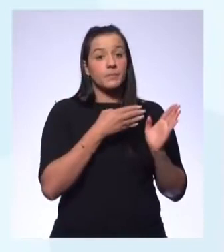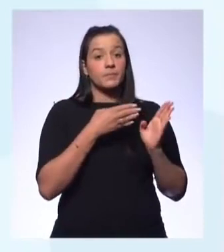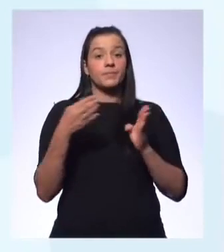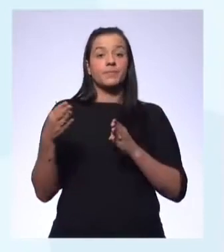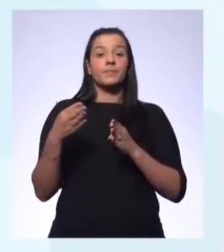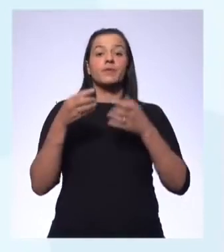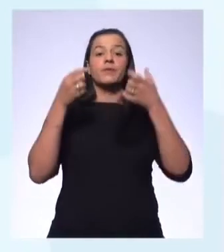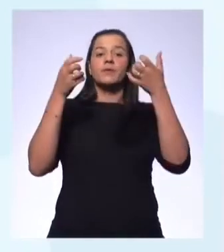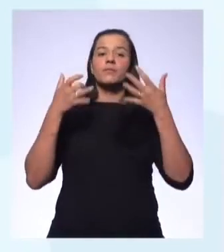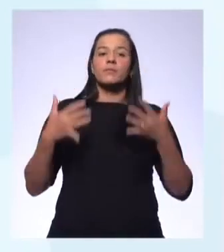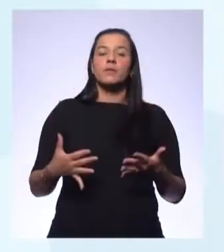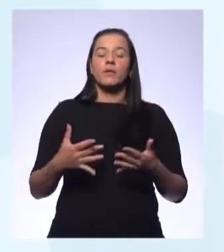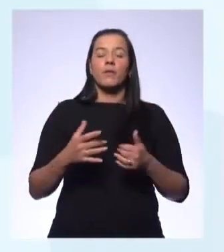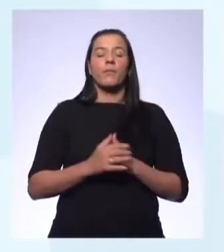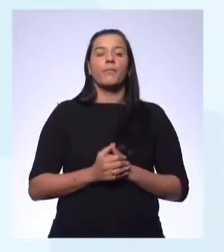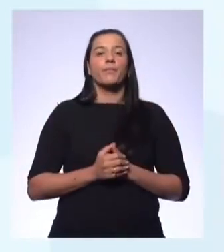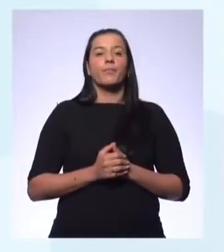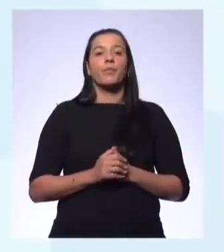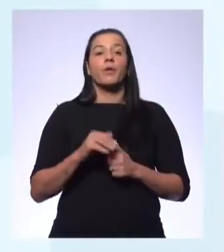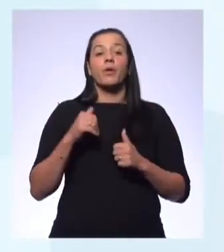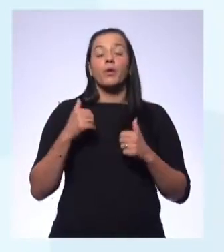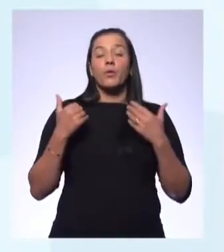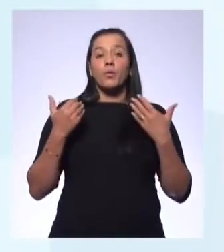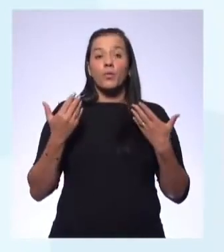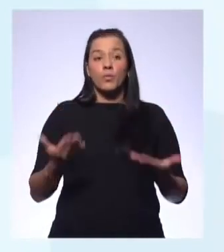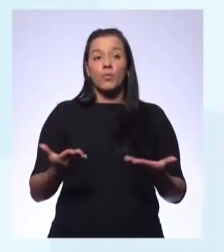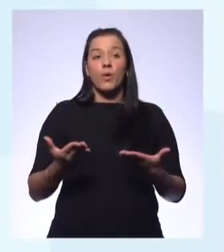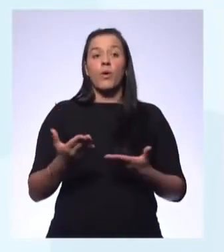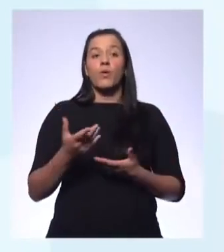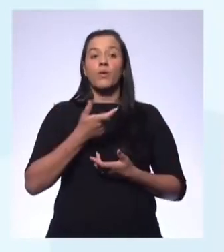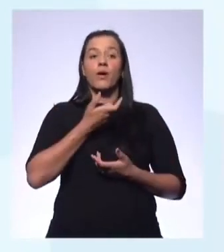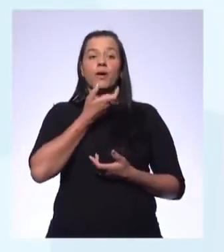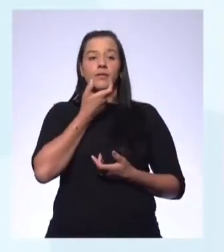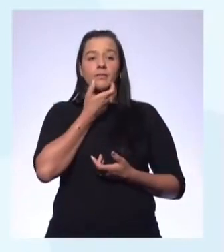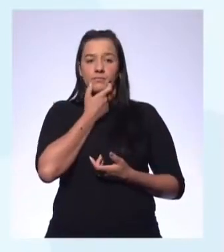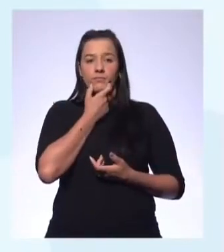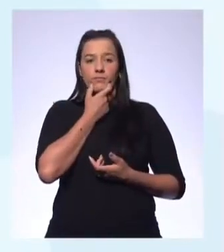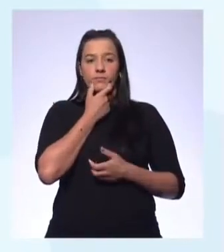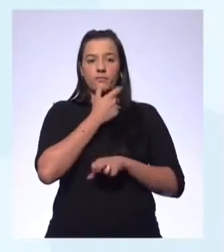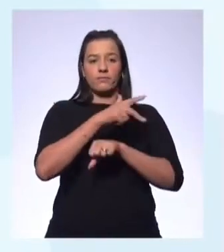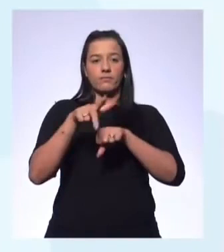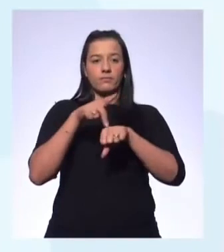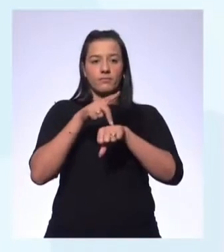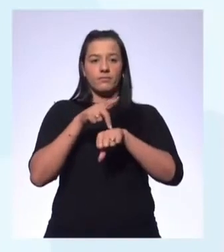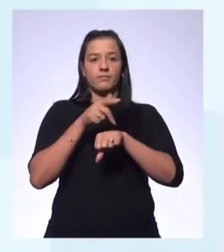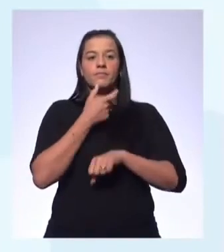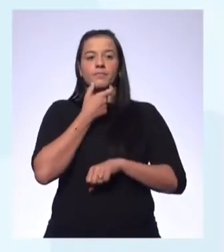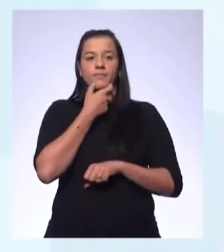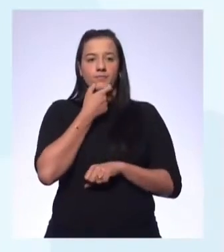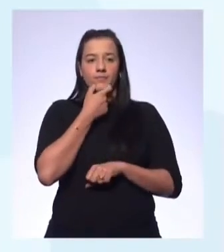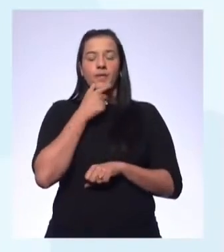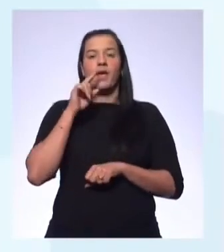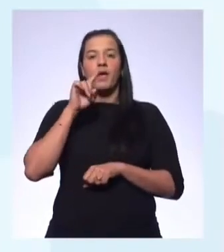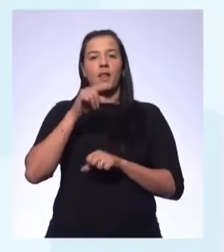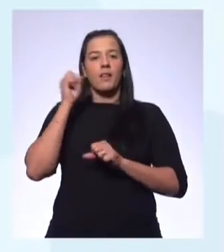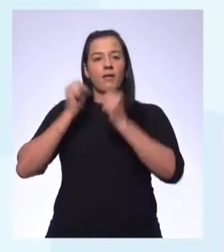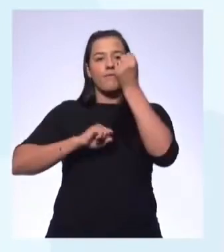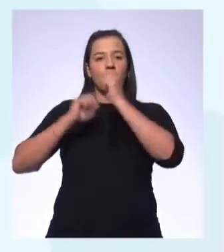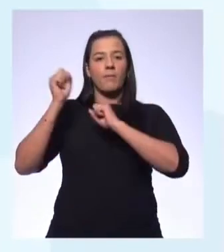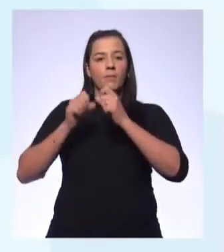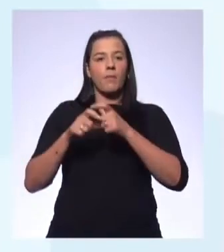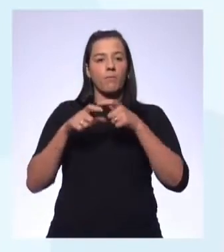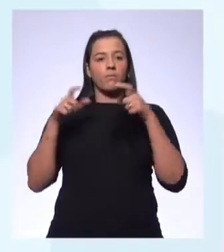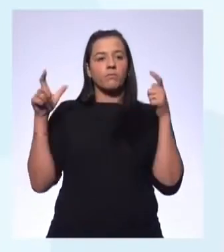vão colocar para a gente no chat. Qual posição que a Inglaterra assumiu na produção manufatureira mundial